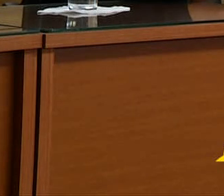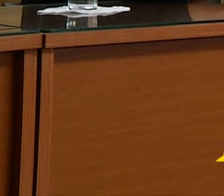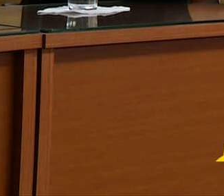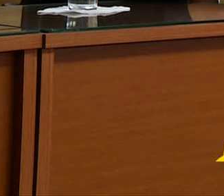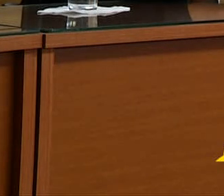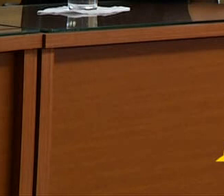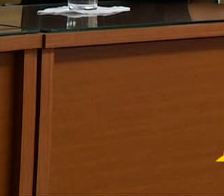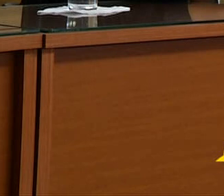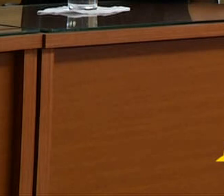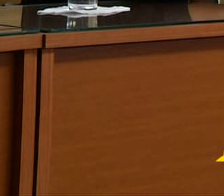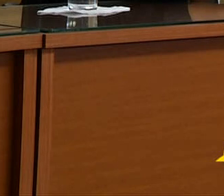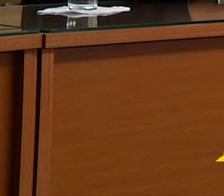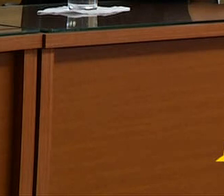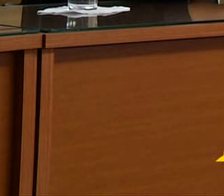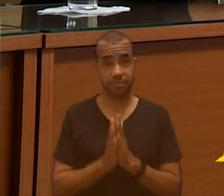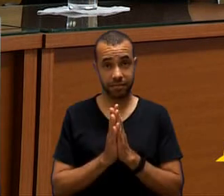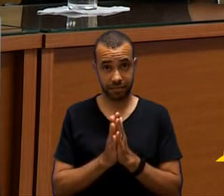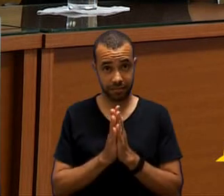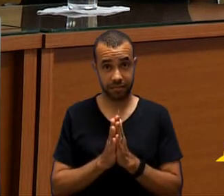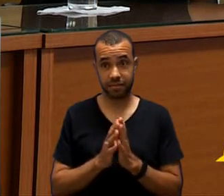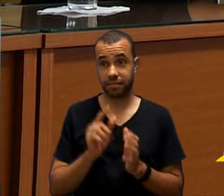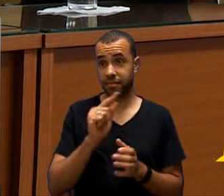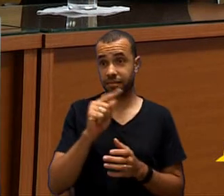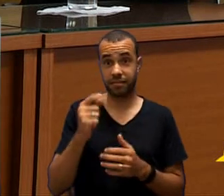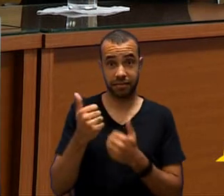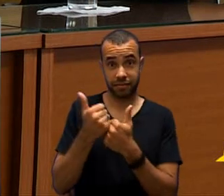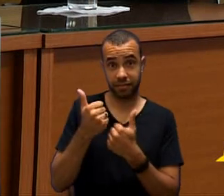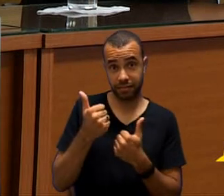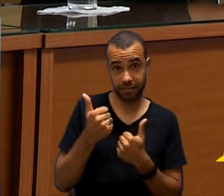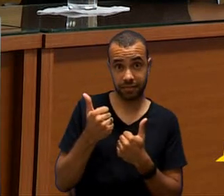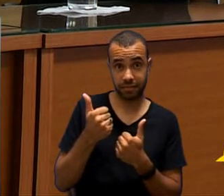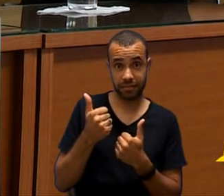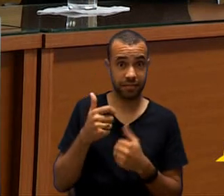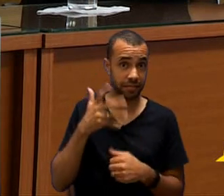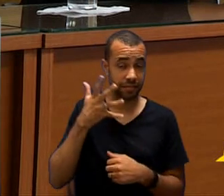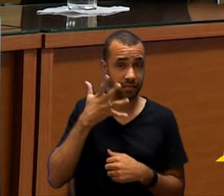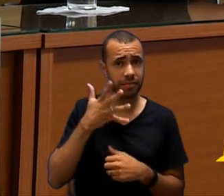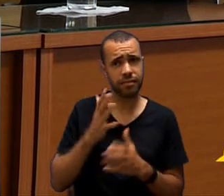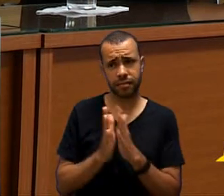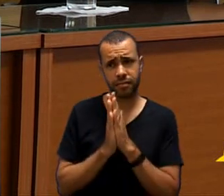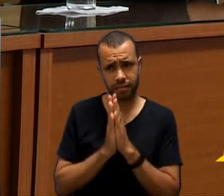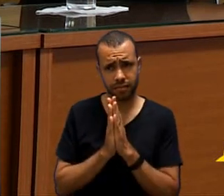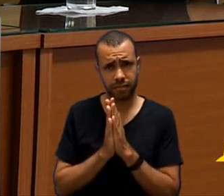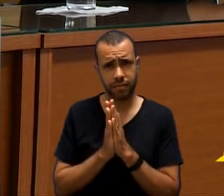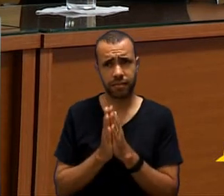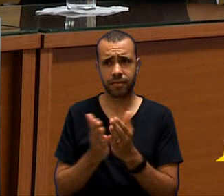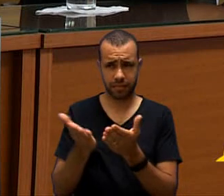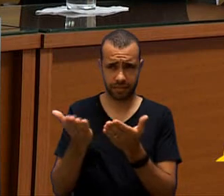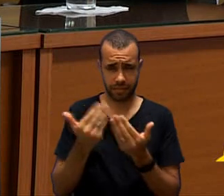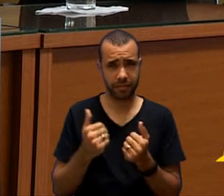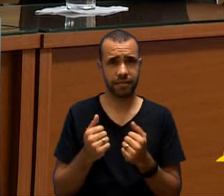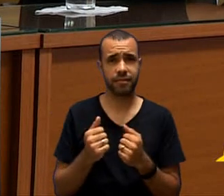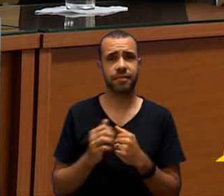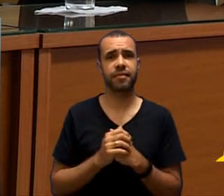Por gentileza, convido você e seu suplente para mim fazer o discurso aqui. Por favor, pode vir. Venha!